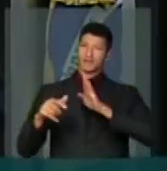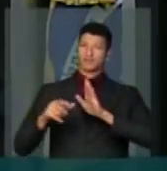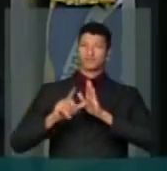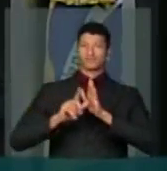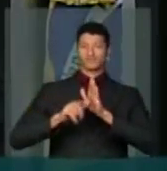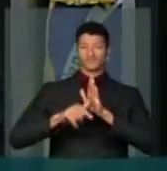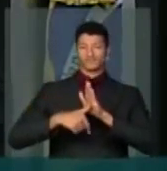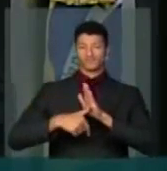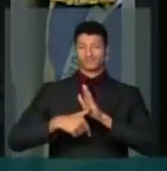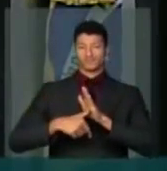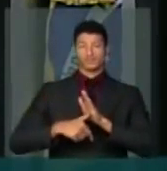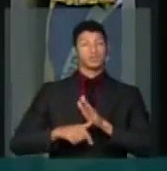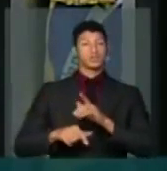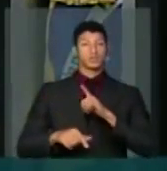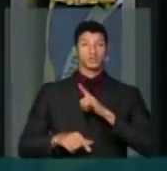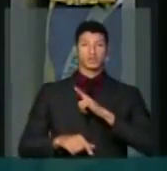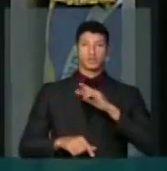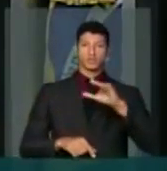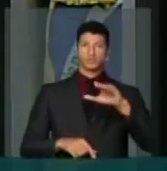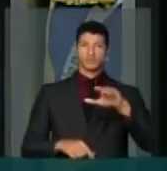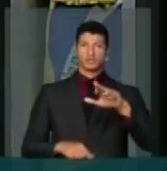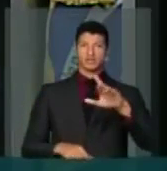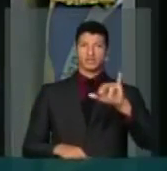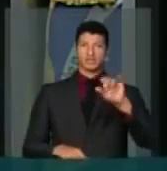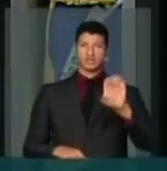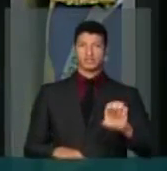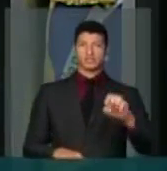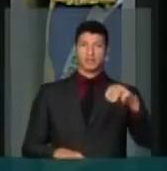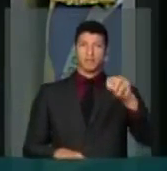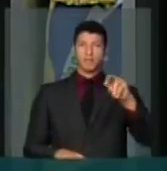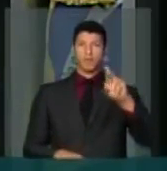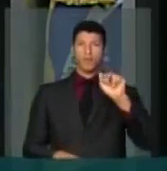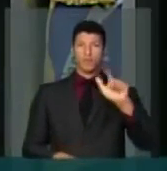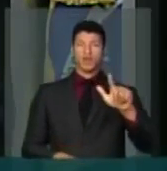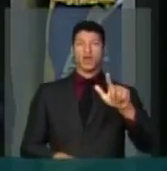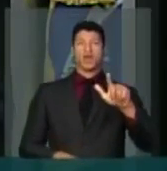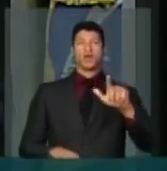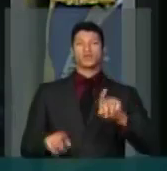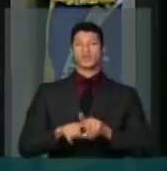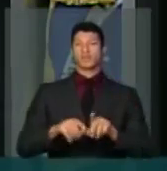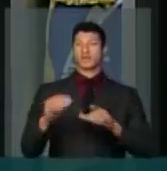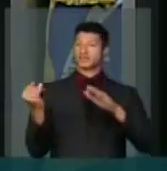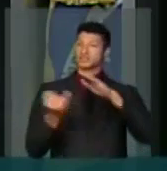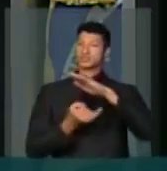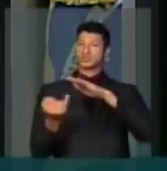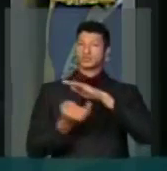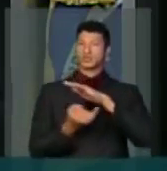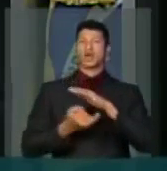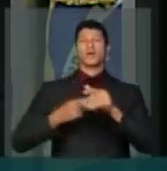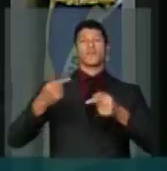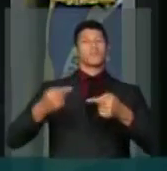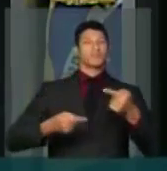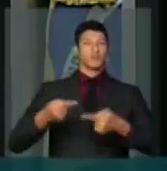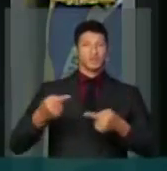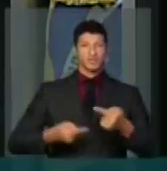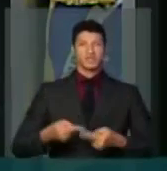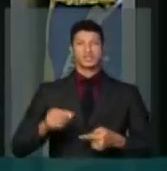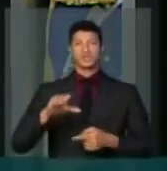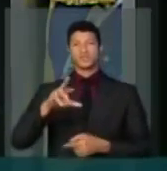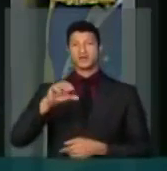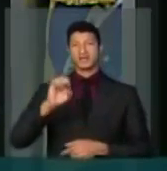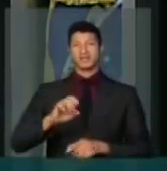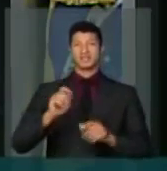trás. Temos uma crise moral, uma crise institucional, uma crise política, uma